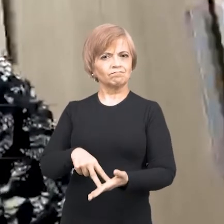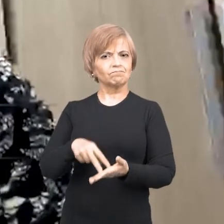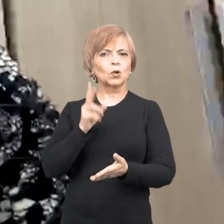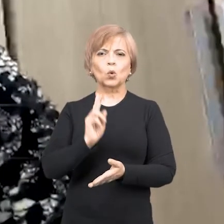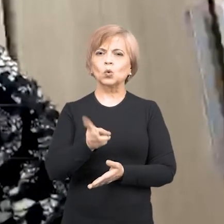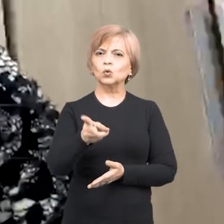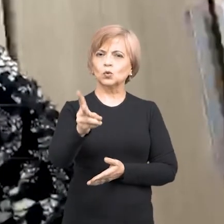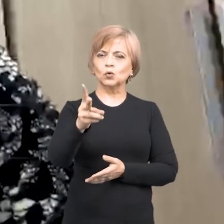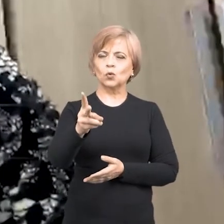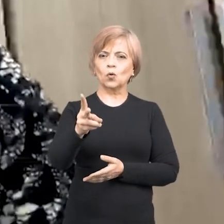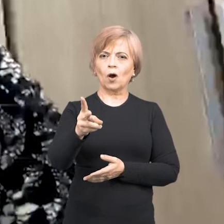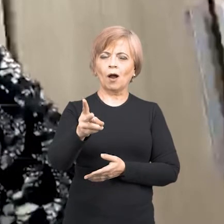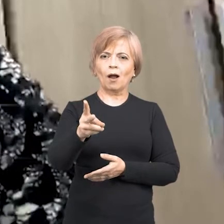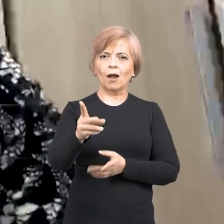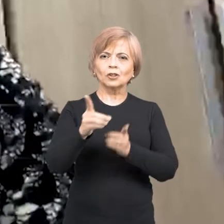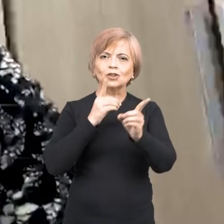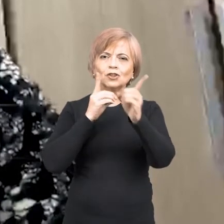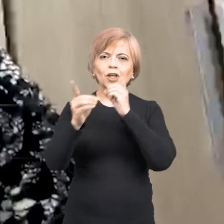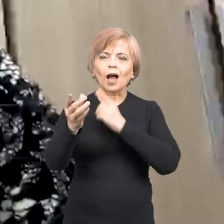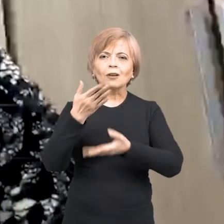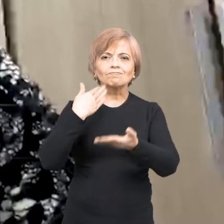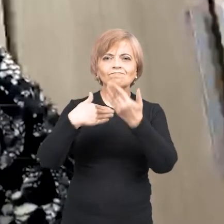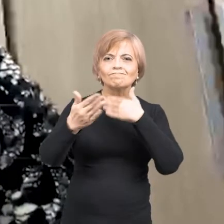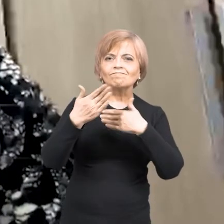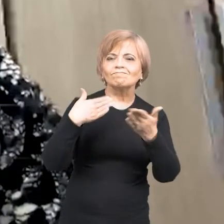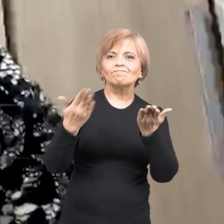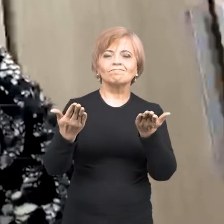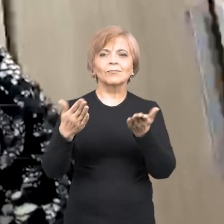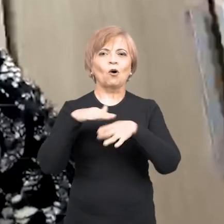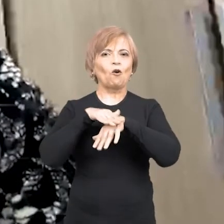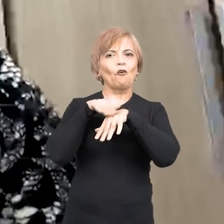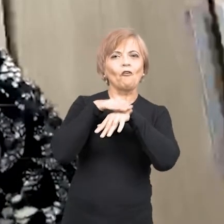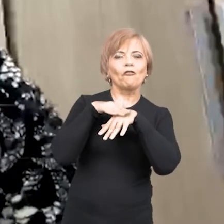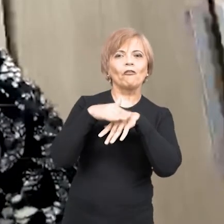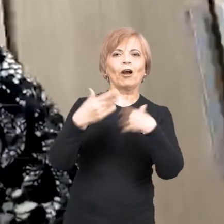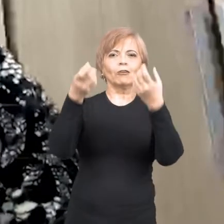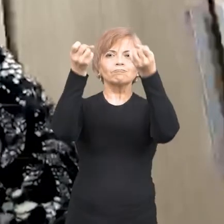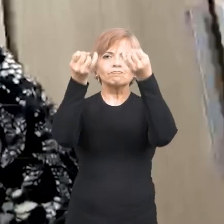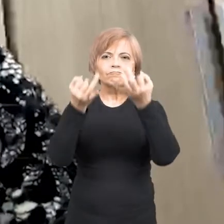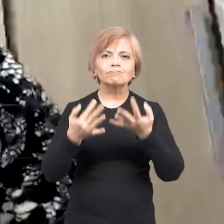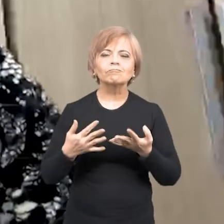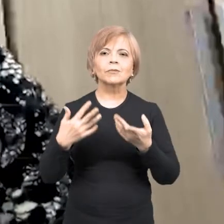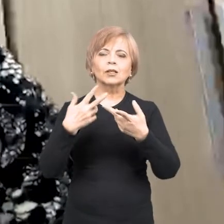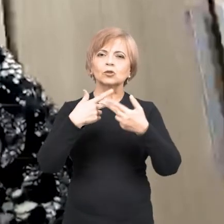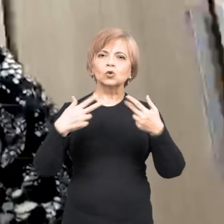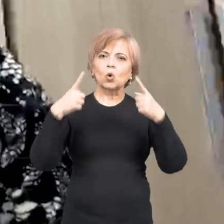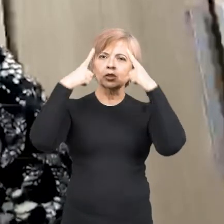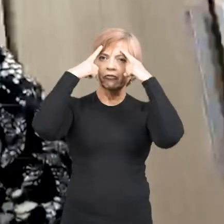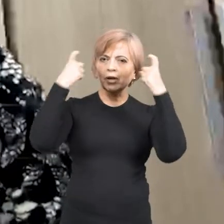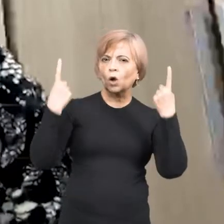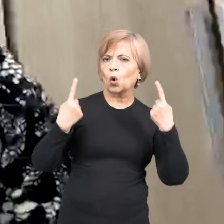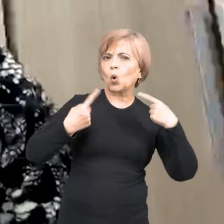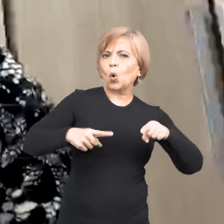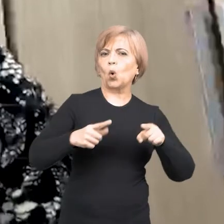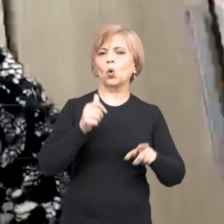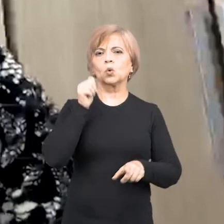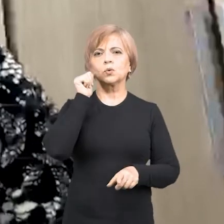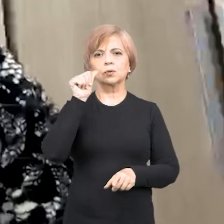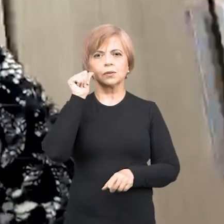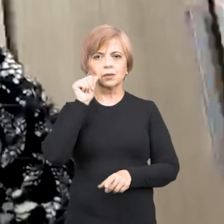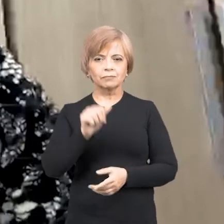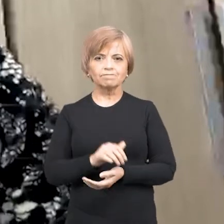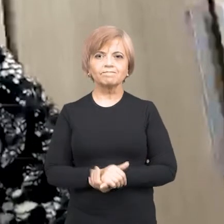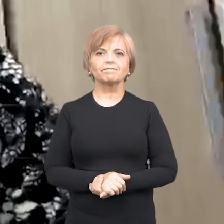o diálogo, a conversa sobre as questões que afetam a violência contra as mulheres,